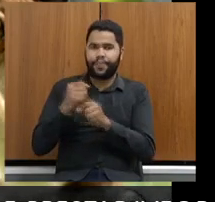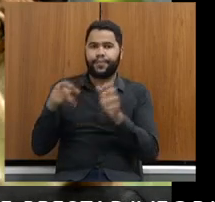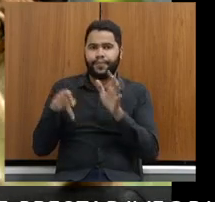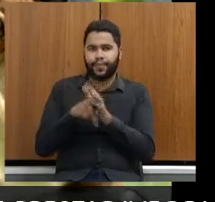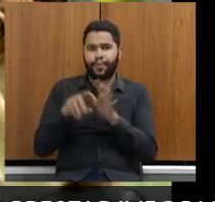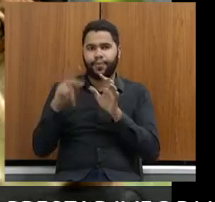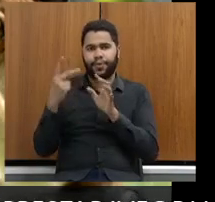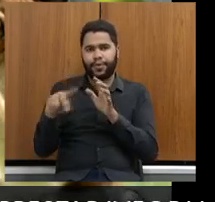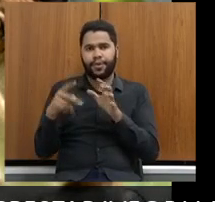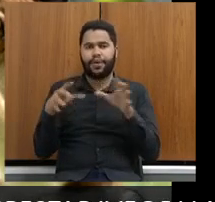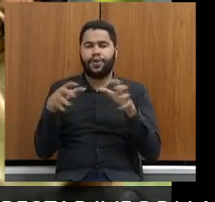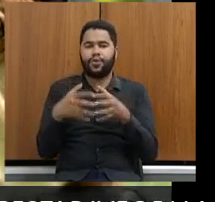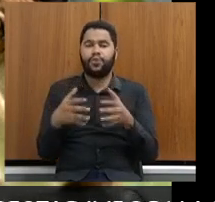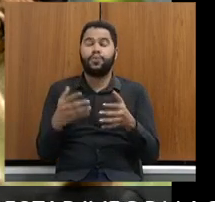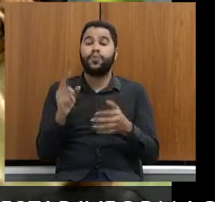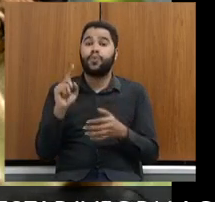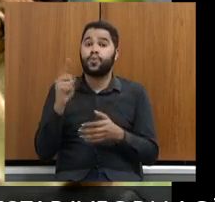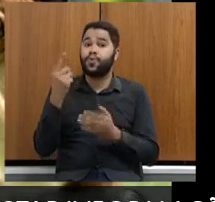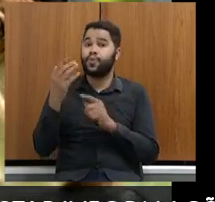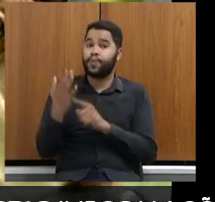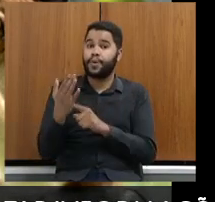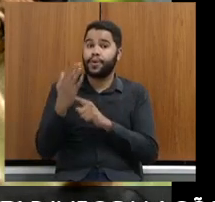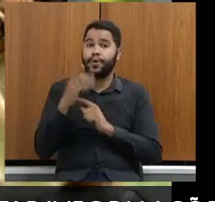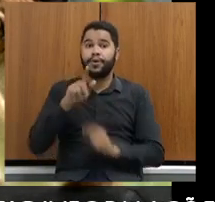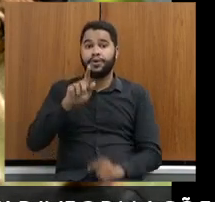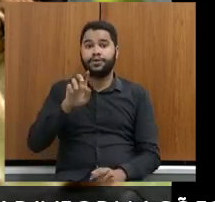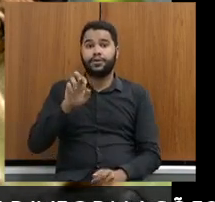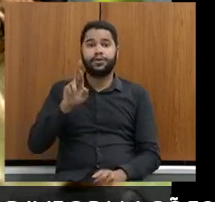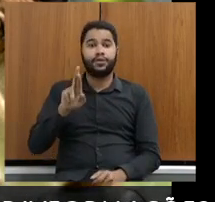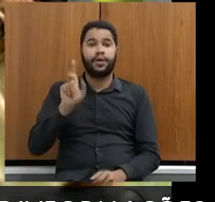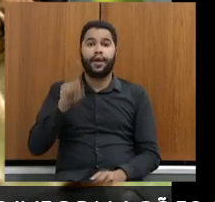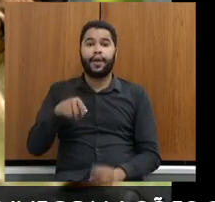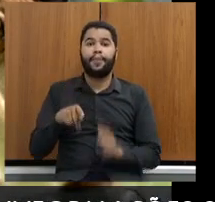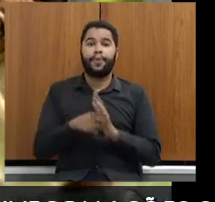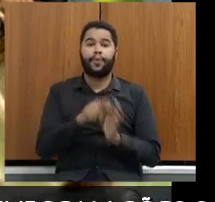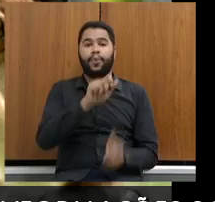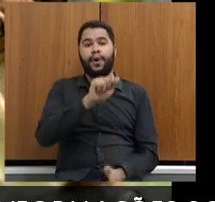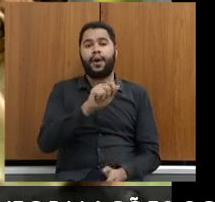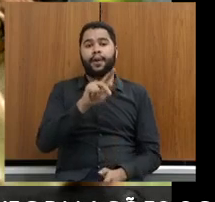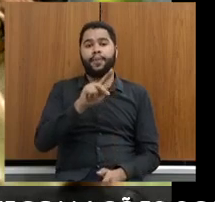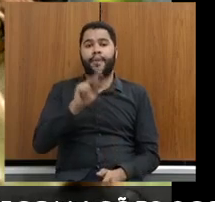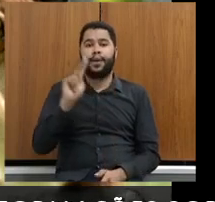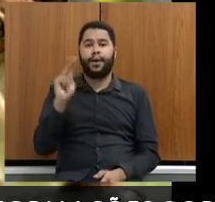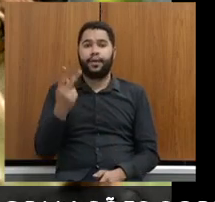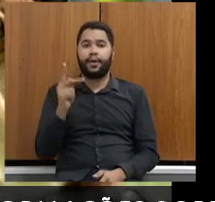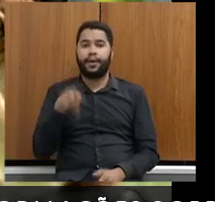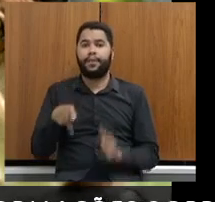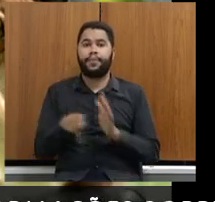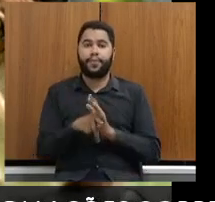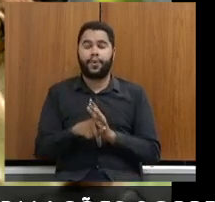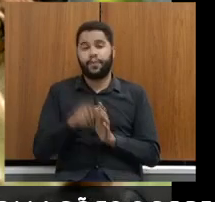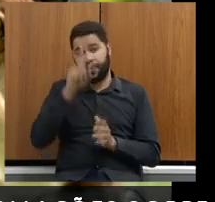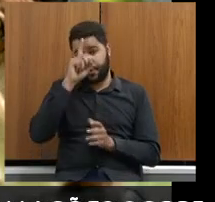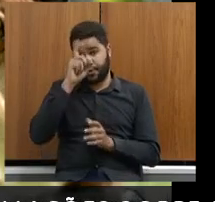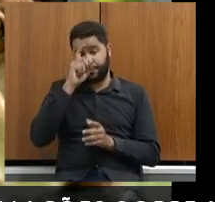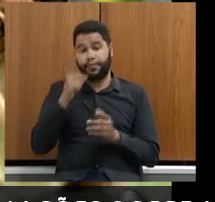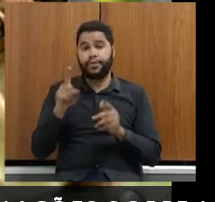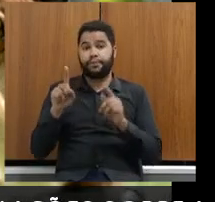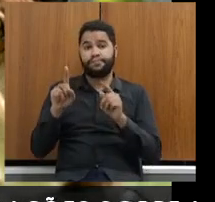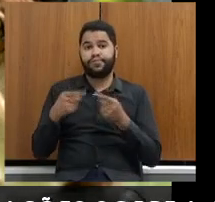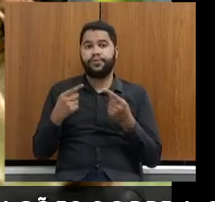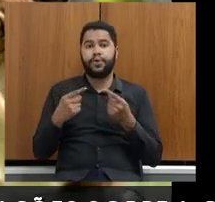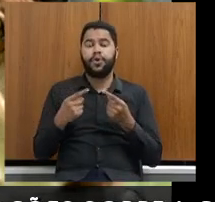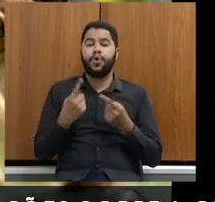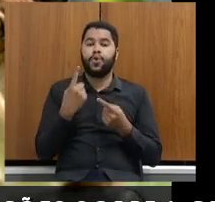turma e uma das demonstrações do Jé foi justamente ou a PH o atendimento pré-hospitalar de combate então o